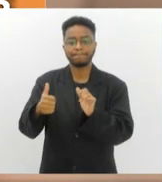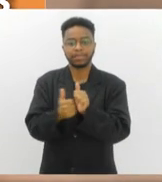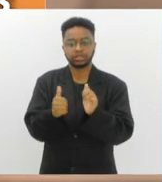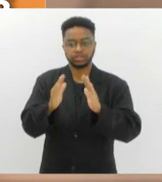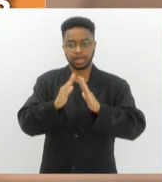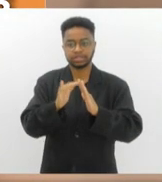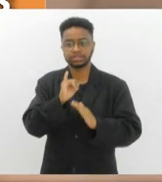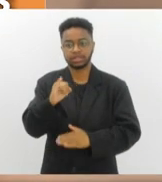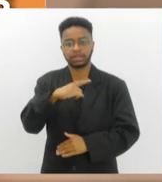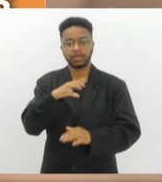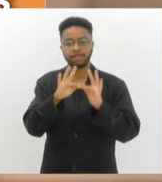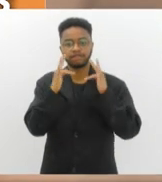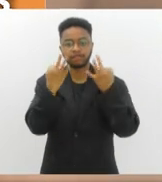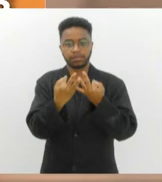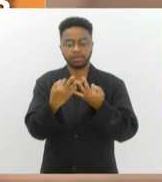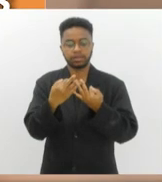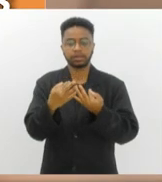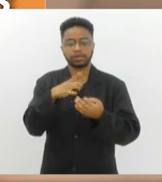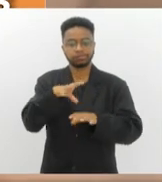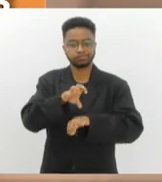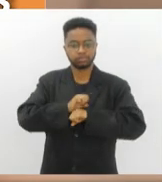em casos de familiares com doenças.